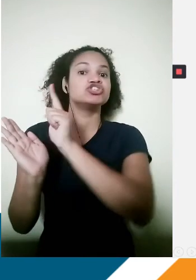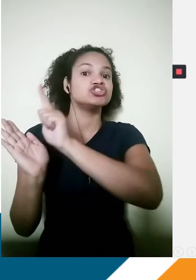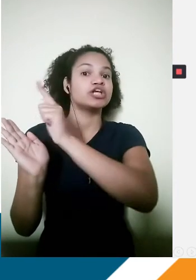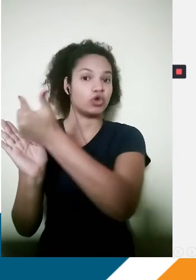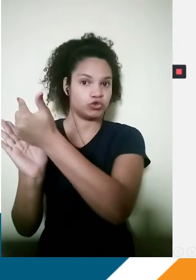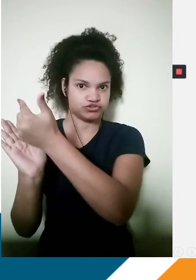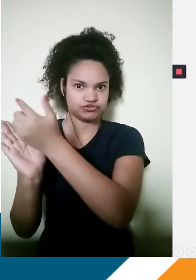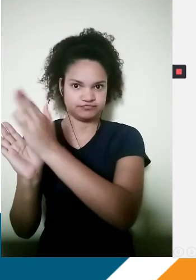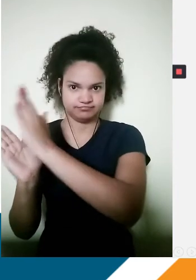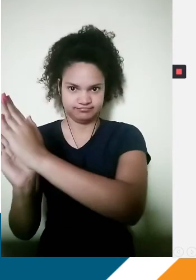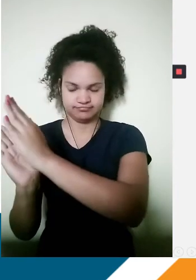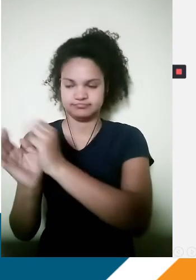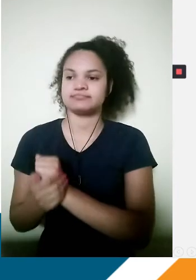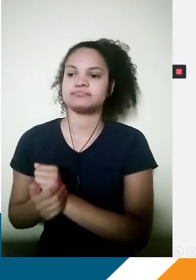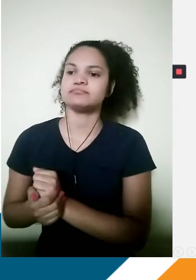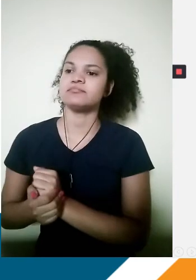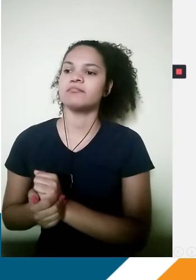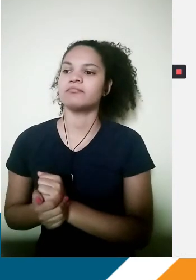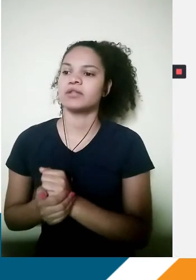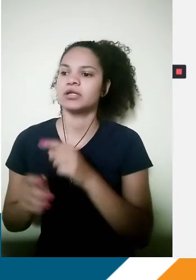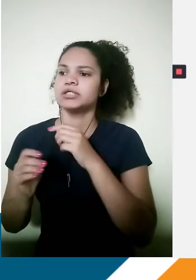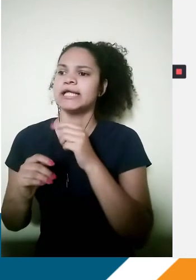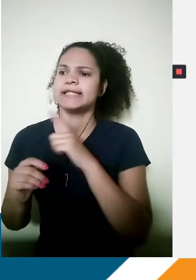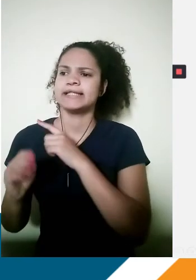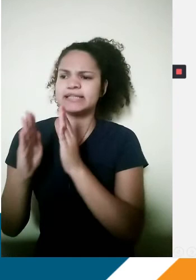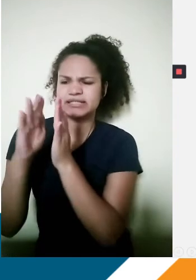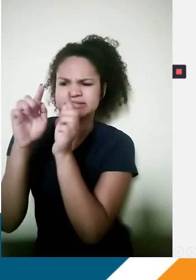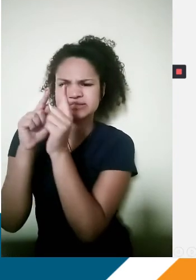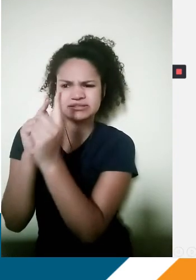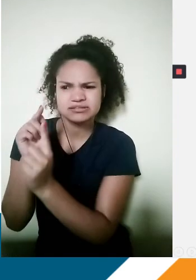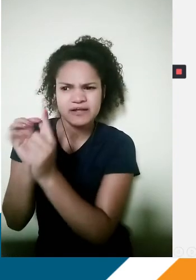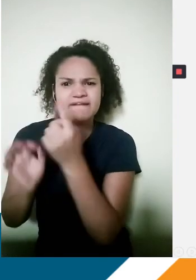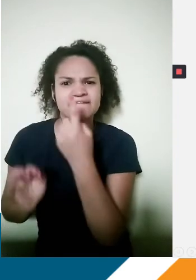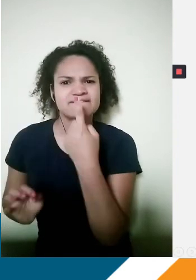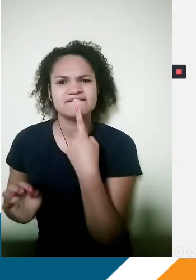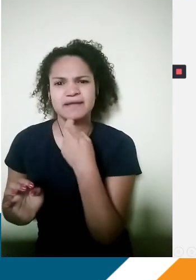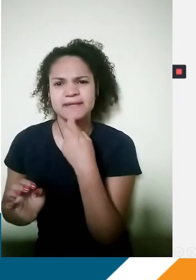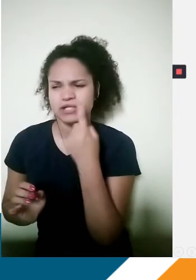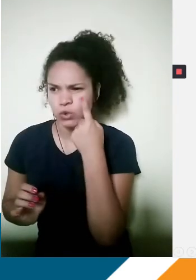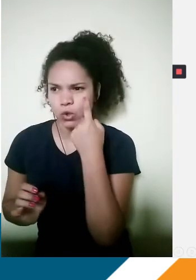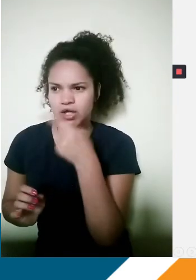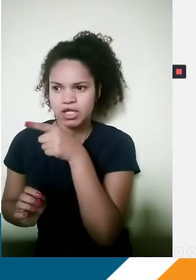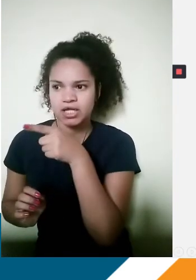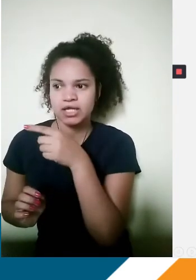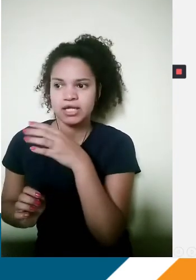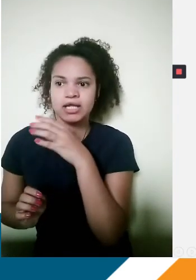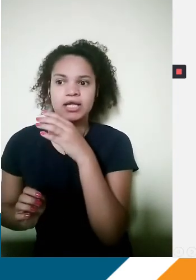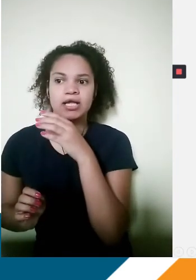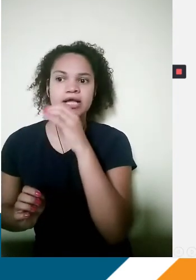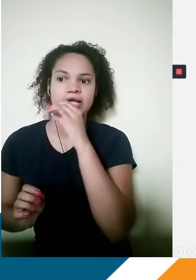chamada de citocinese, ela ocorre bem no finalzinho da mitose. Vocês podem perceber que é divisão